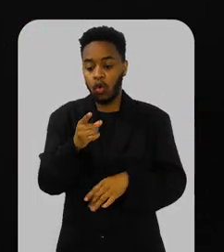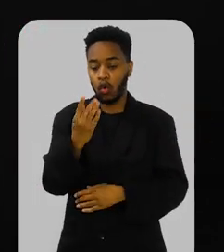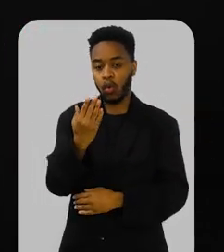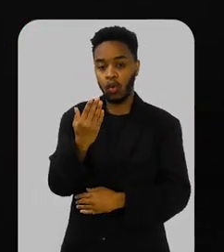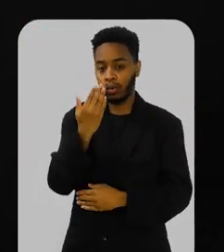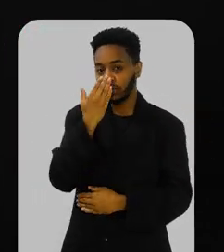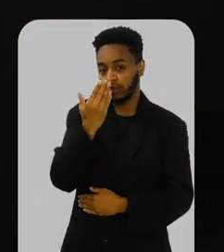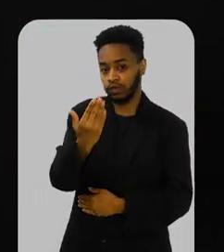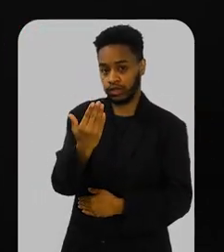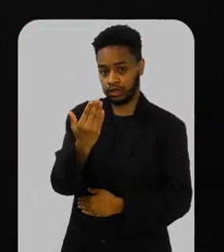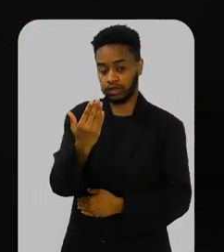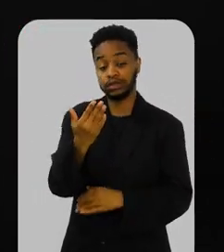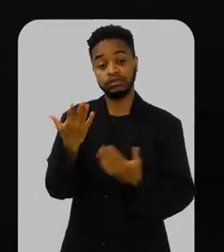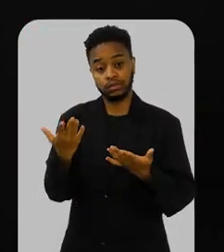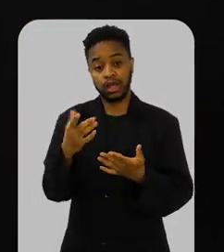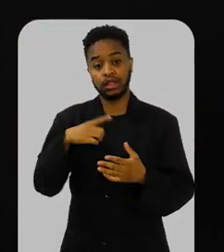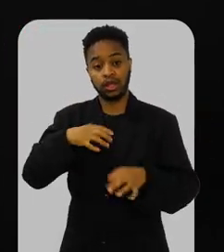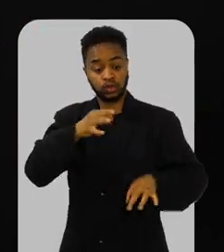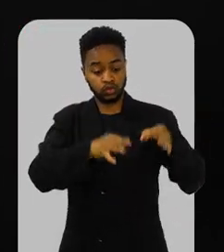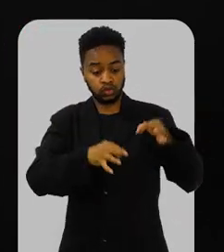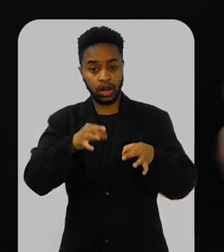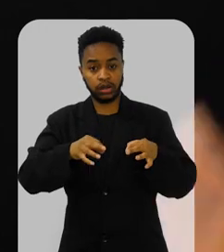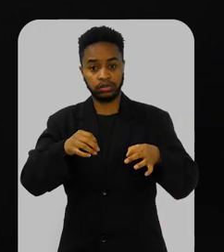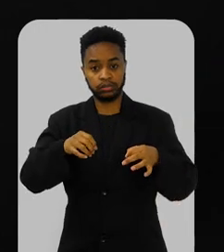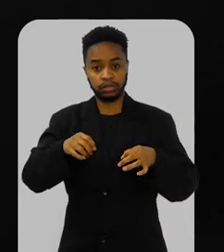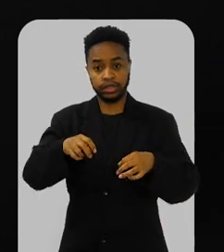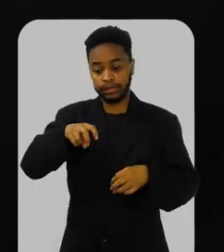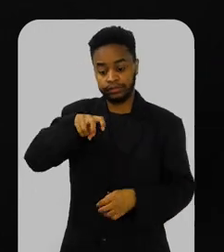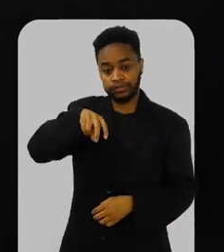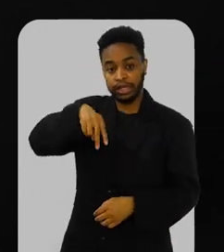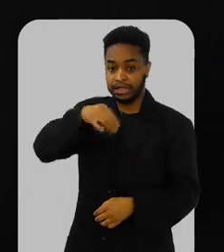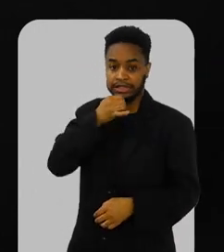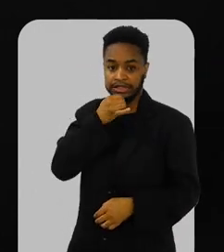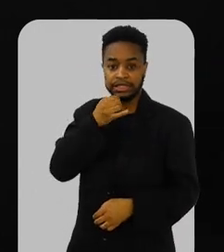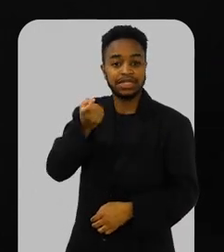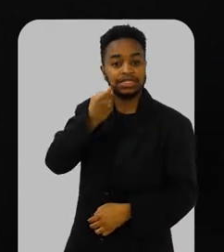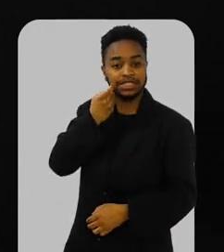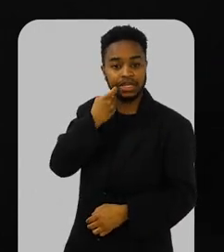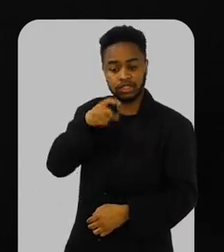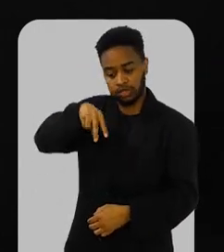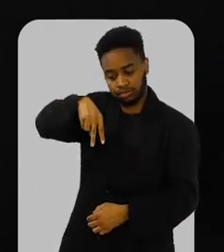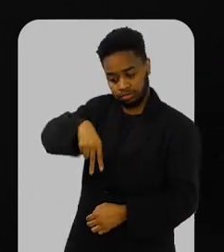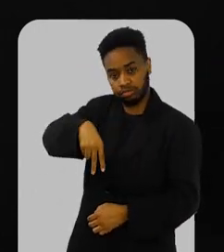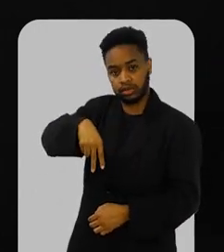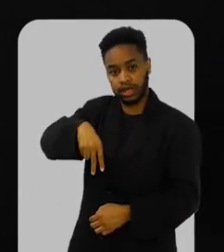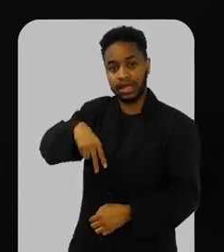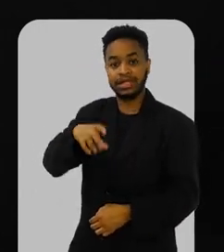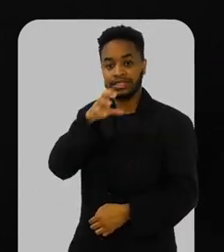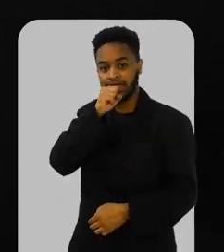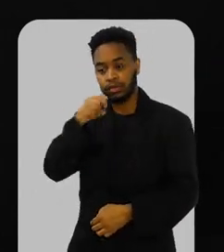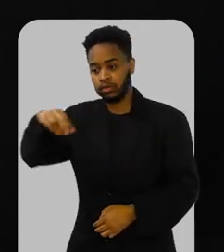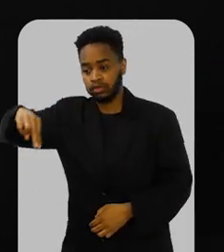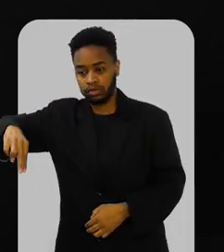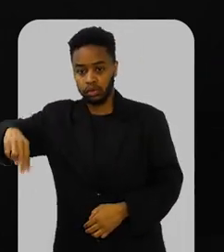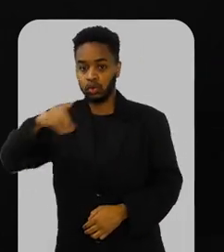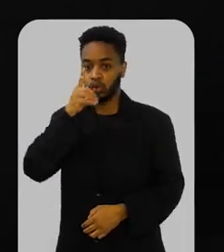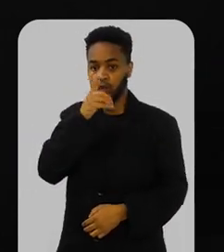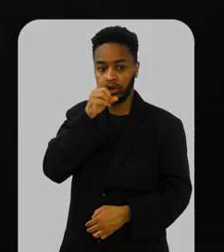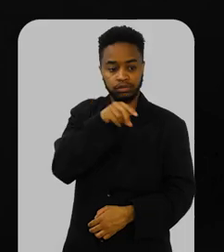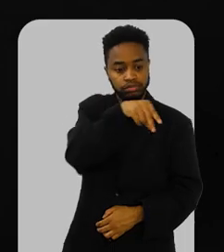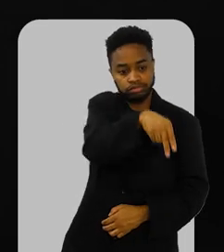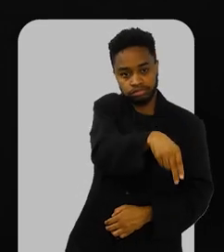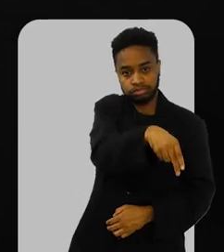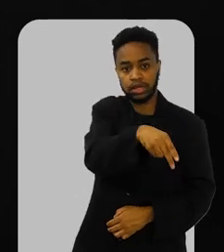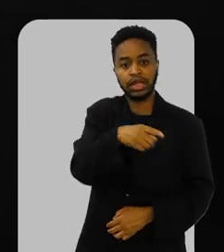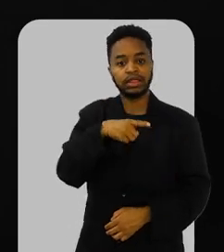bem central. E os jurados, eles rotacionam essas arquibancadas. O jurado que jogou na sexta em uma cabine, no sábado vai estar em outra